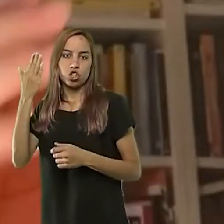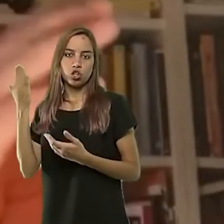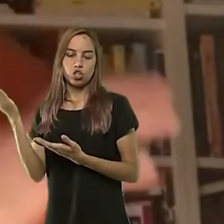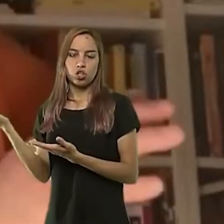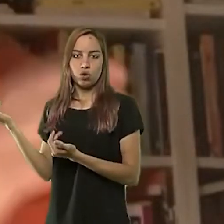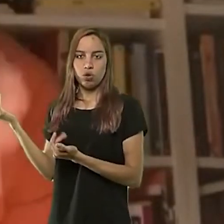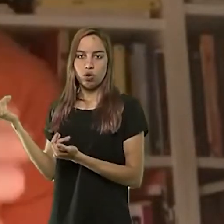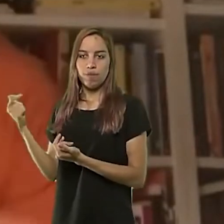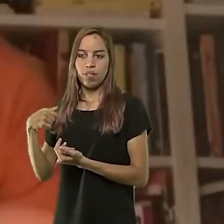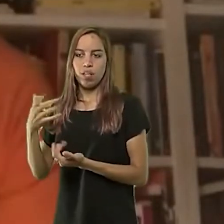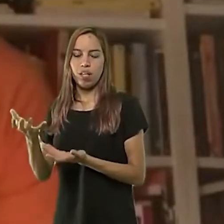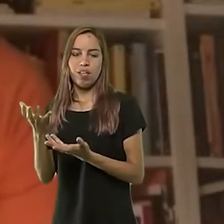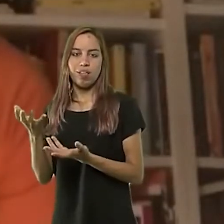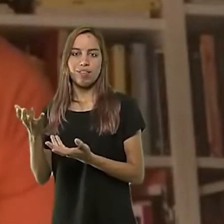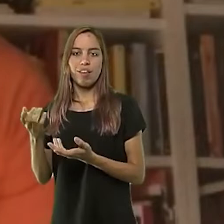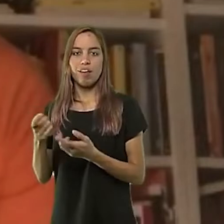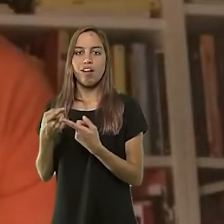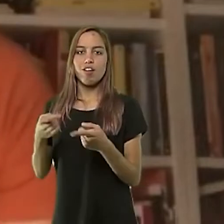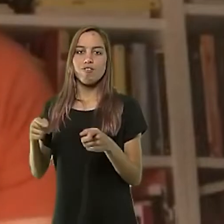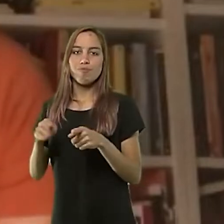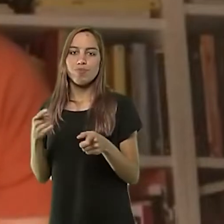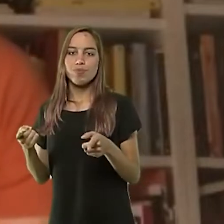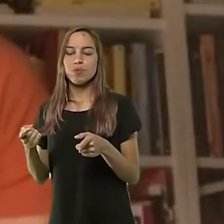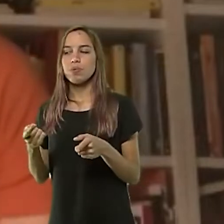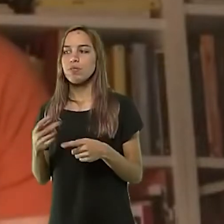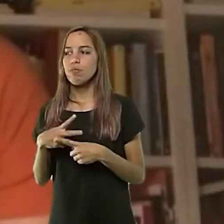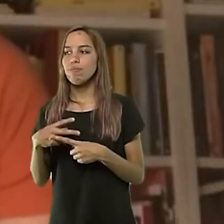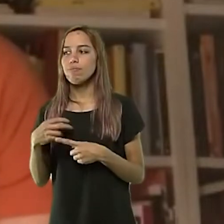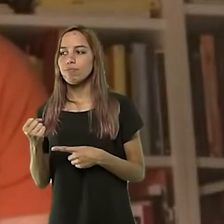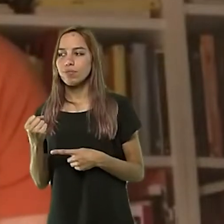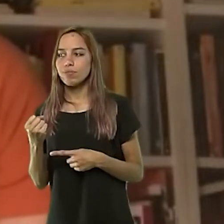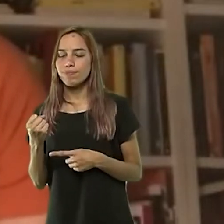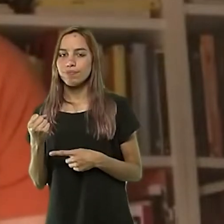jazz. Eles levaram uma série de músicos norte-americanos tocar